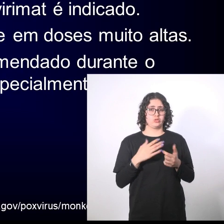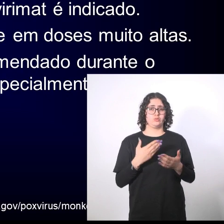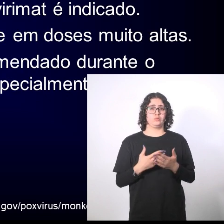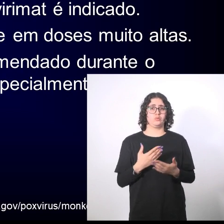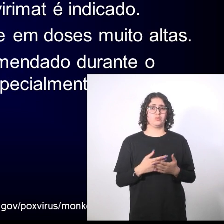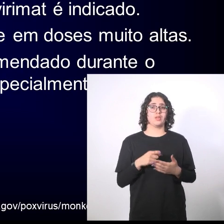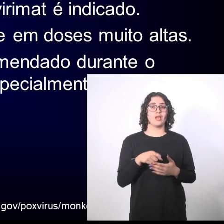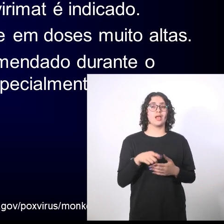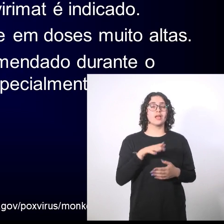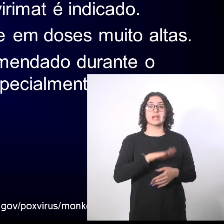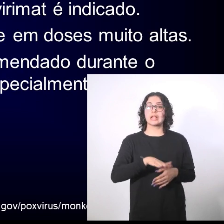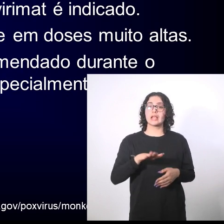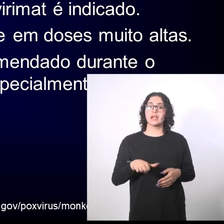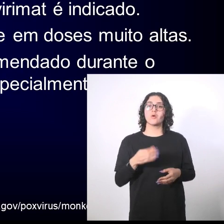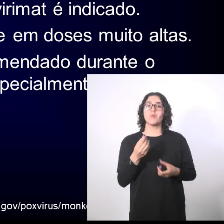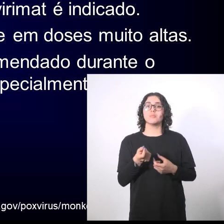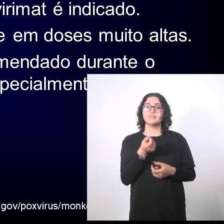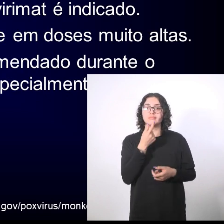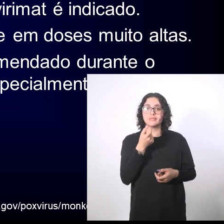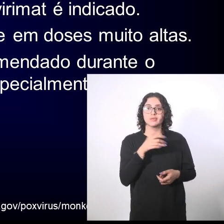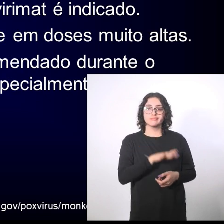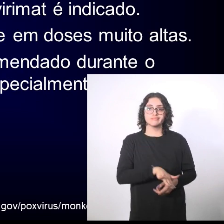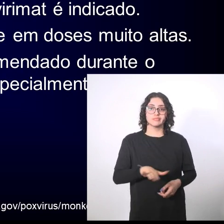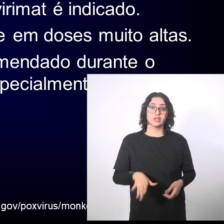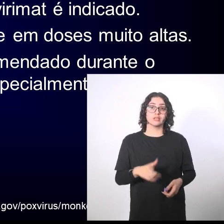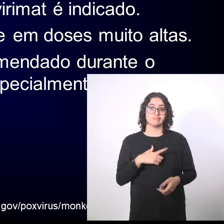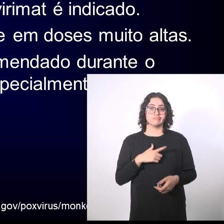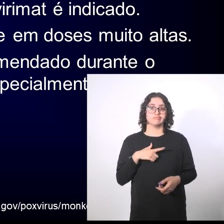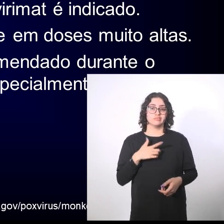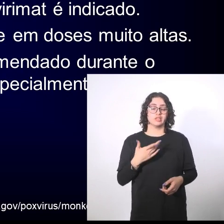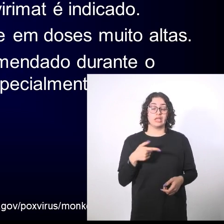essa droga em crianças, mas a gente tem pelo menos um